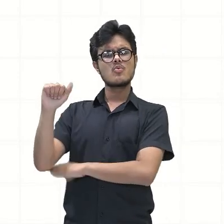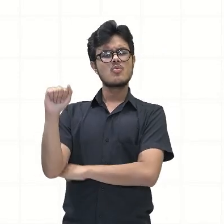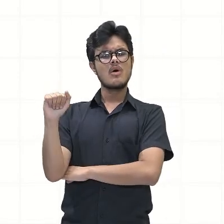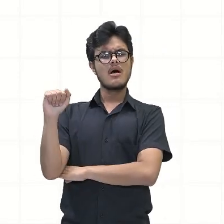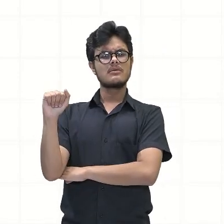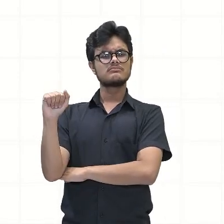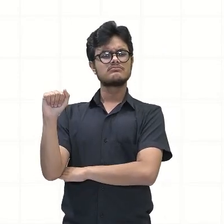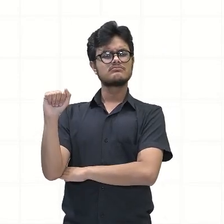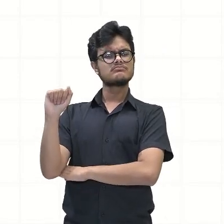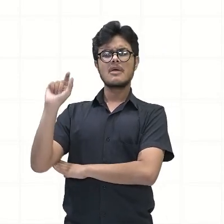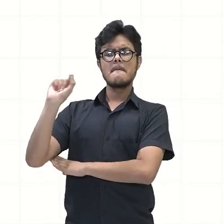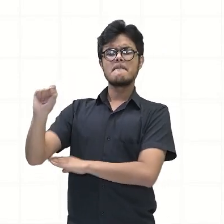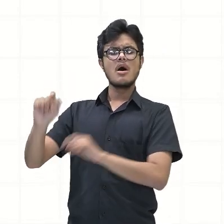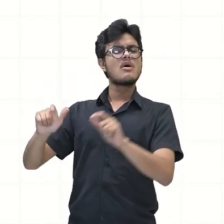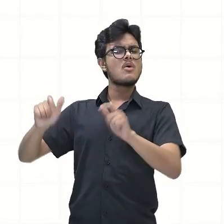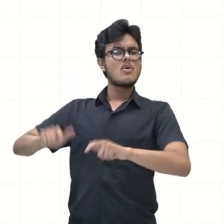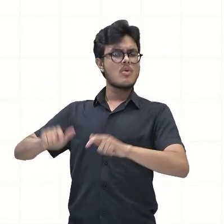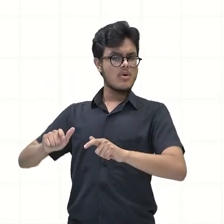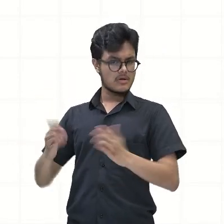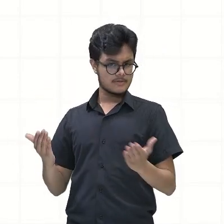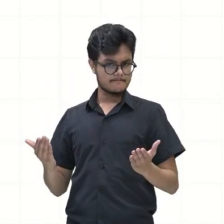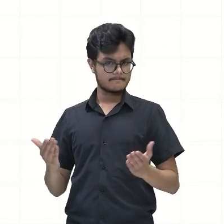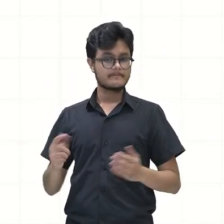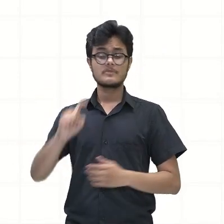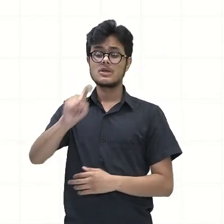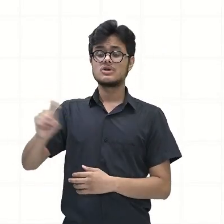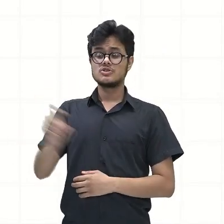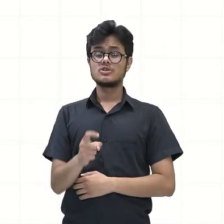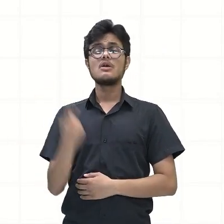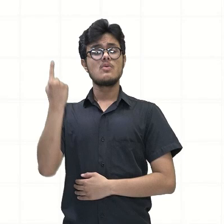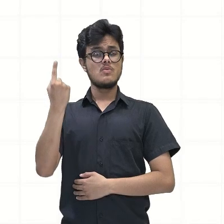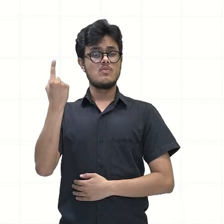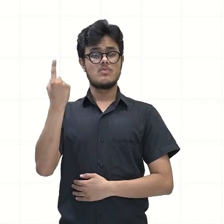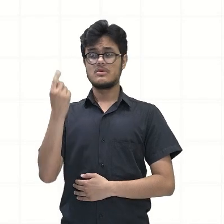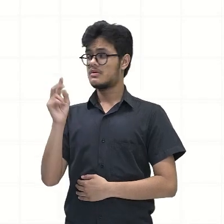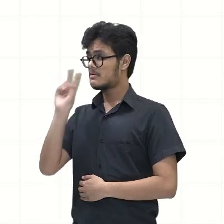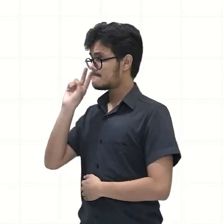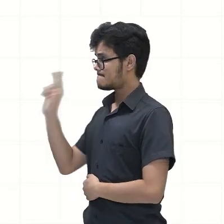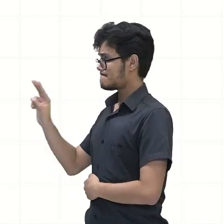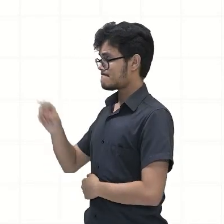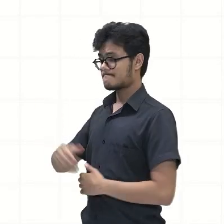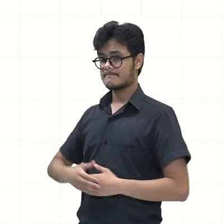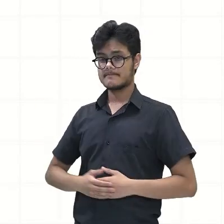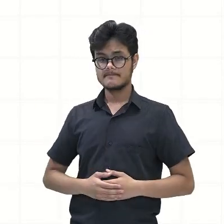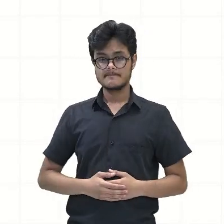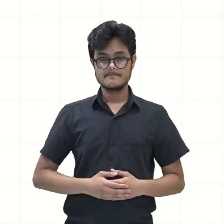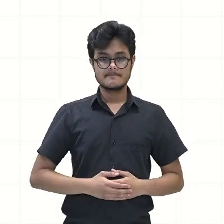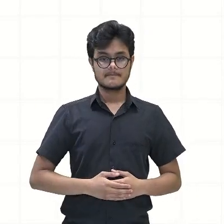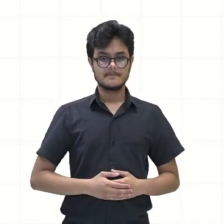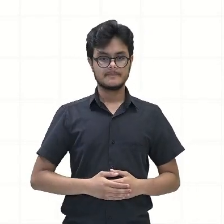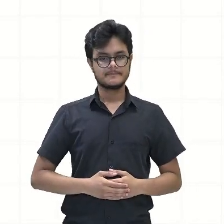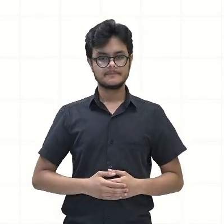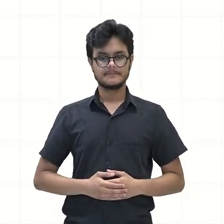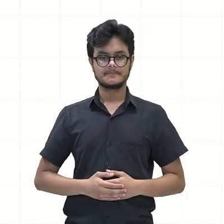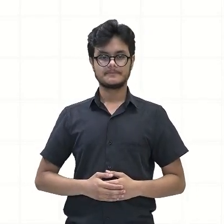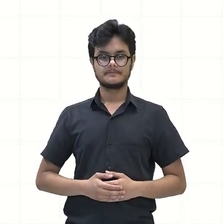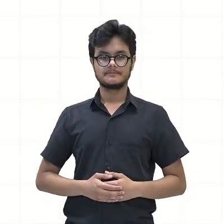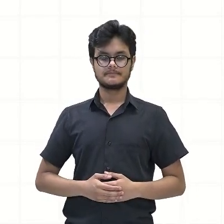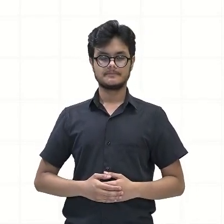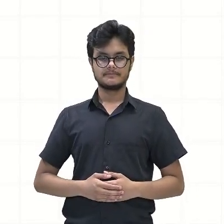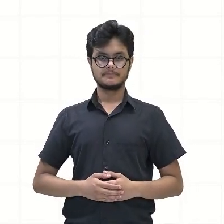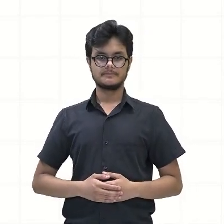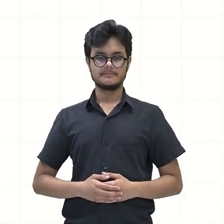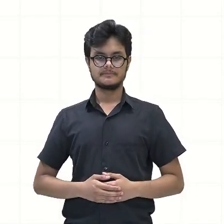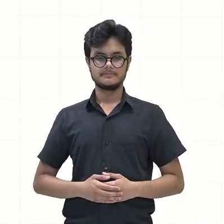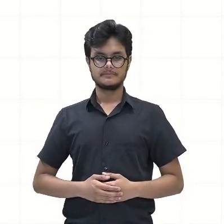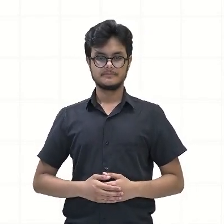está indo. Olha só, no eixo X é o número 1. Então, aqui, o ponto A começa